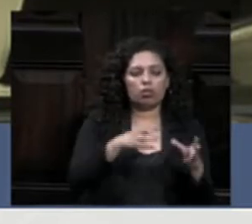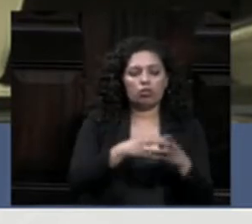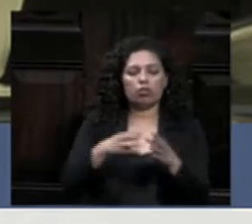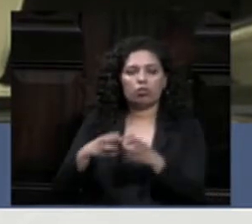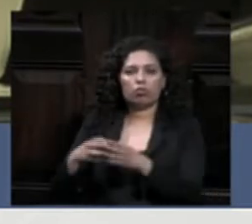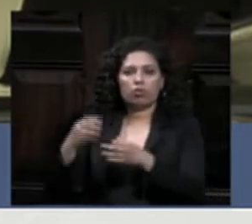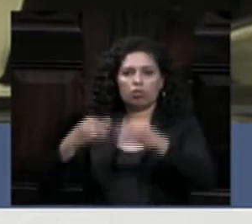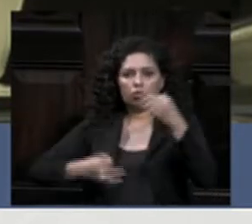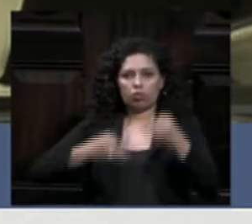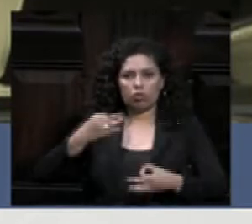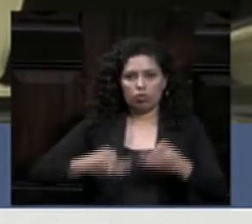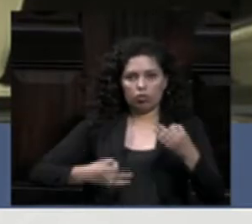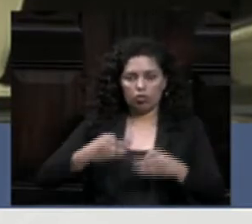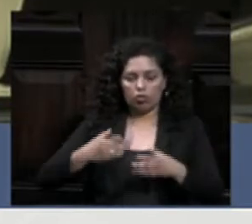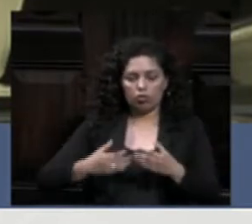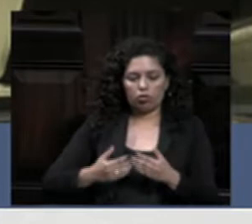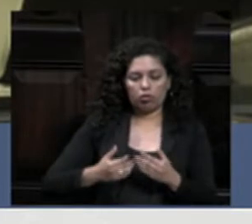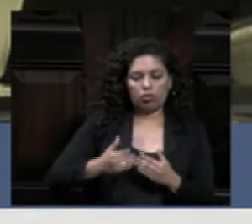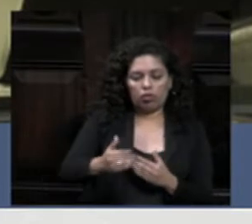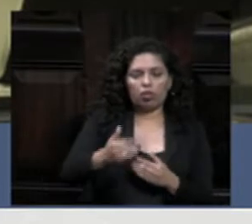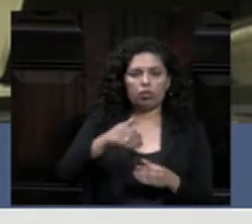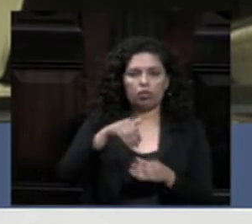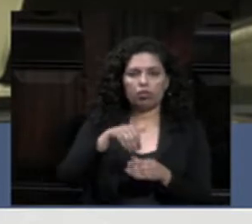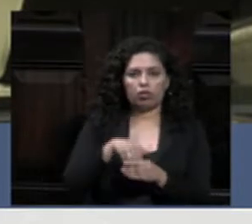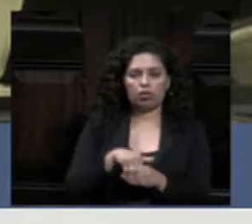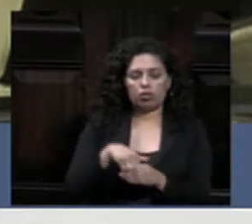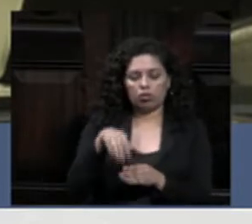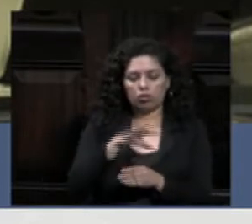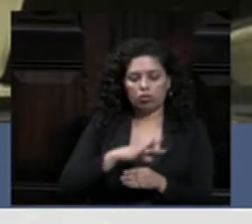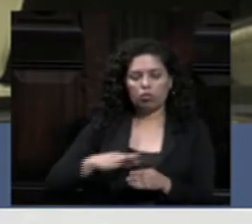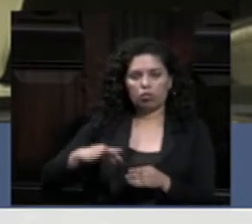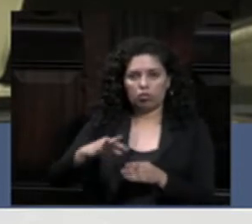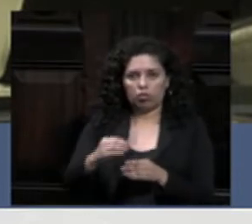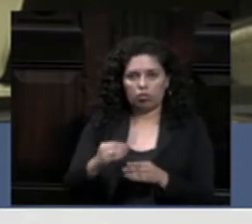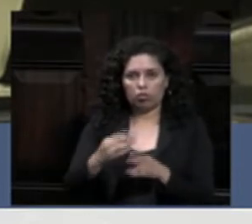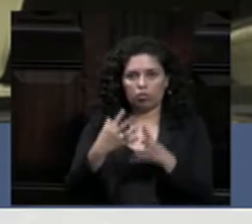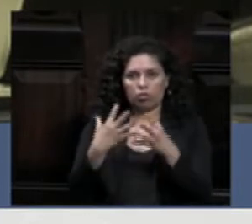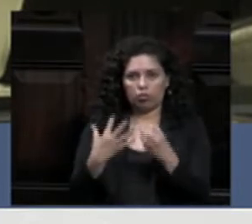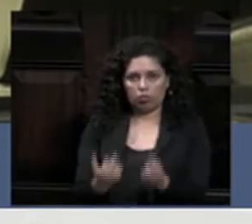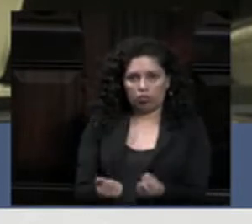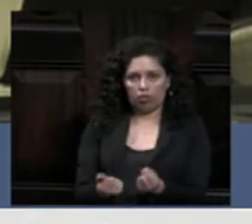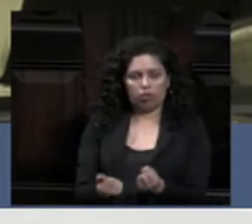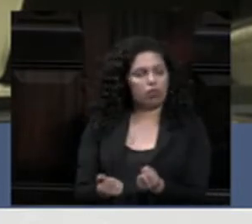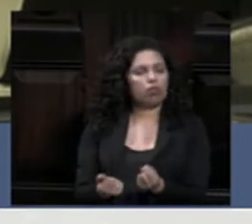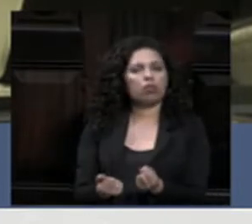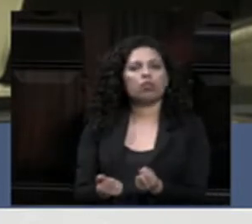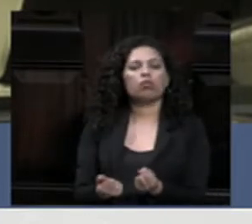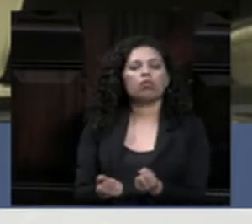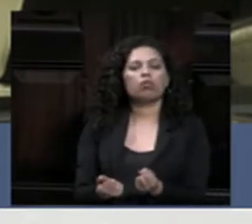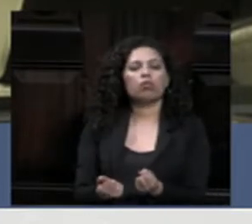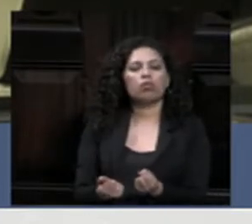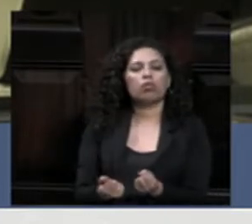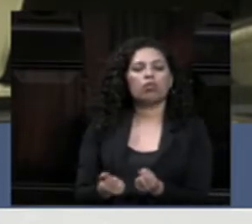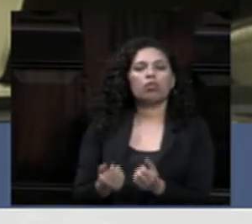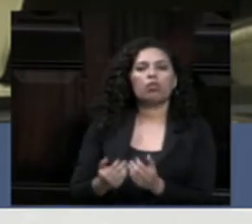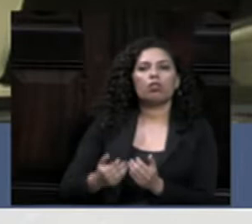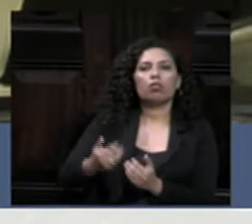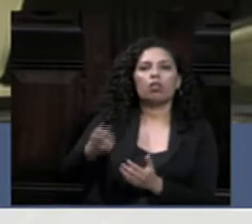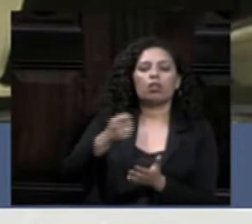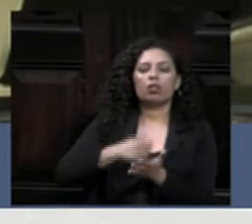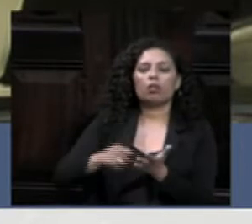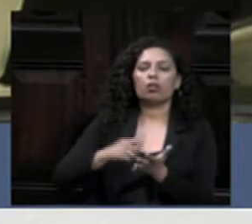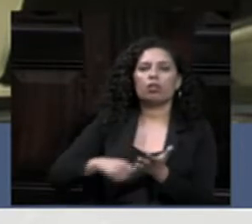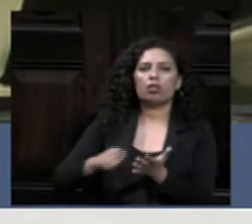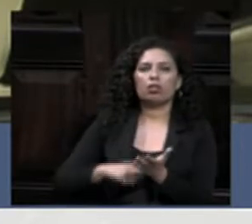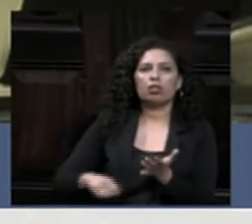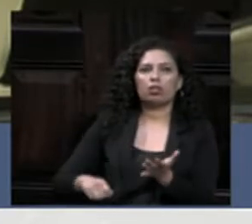aprovado. Em votação, projeto assim emendado. Os senhores que aprovam nesse comissão, aprovado. Para a declaração. Vai a redação do